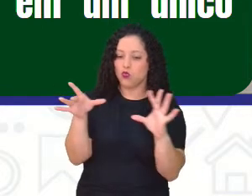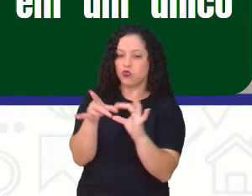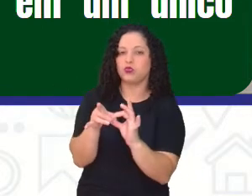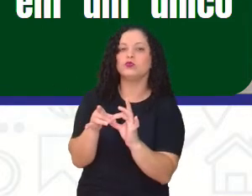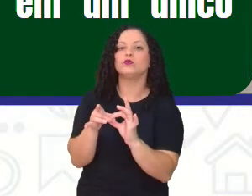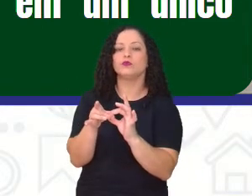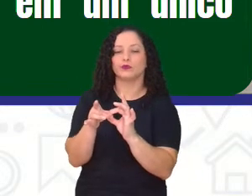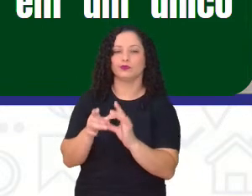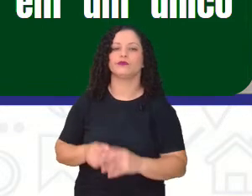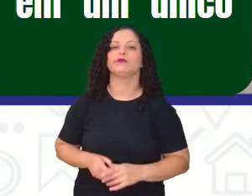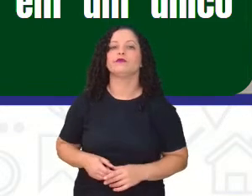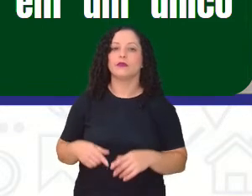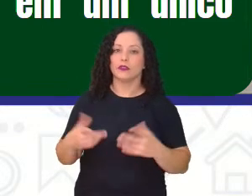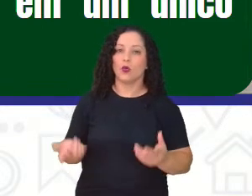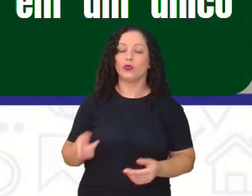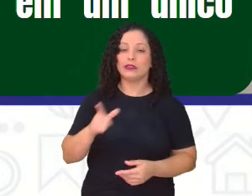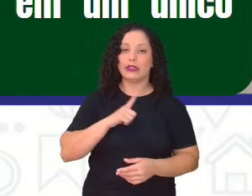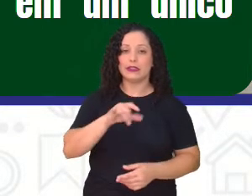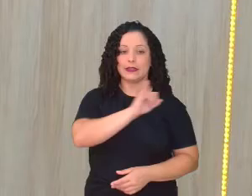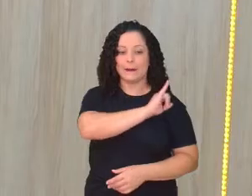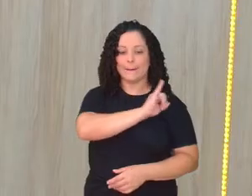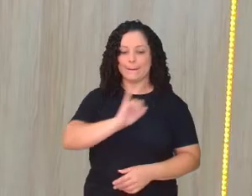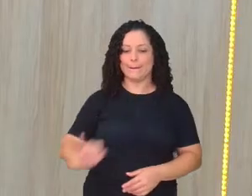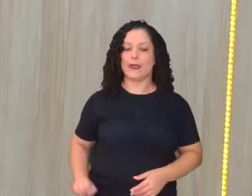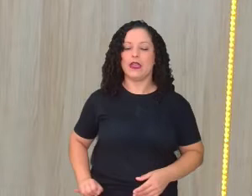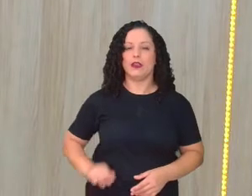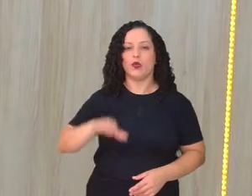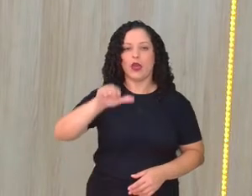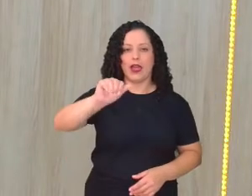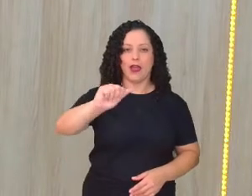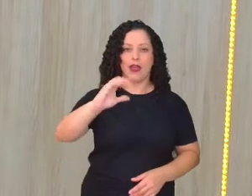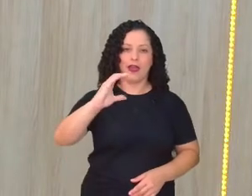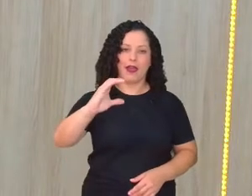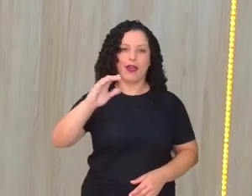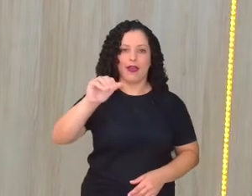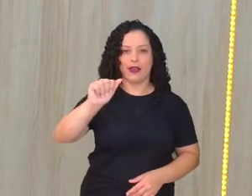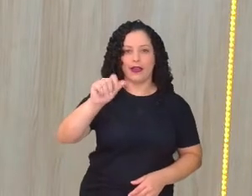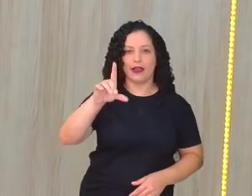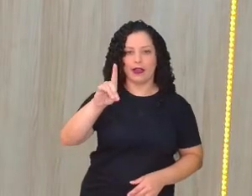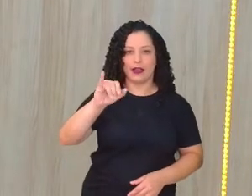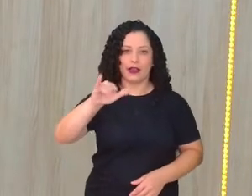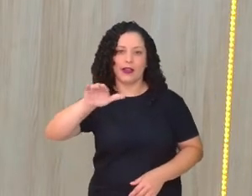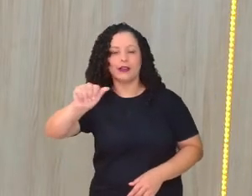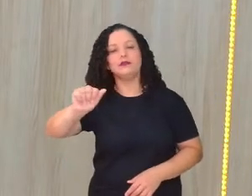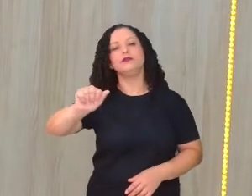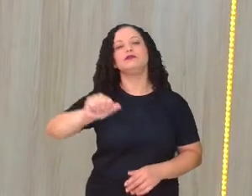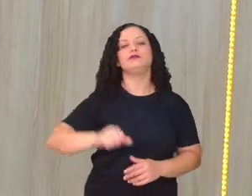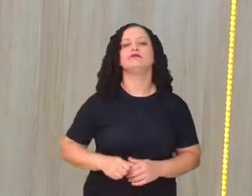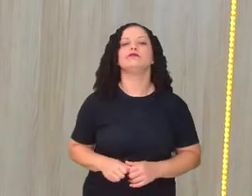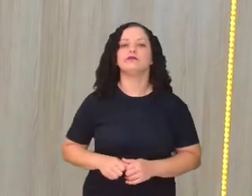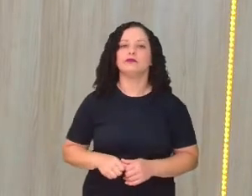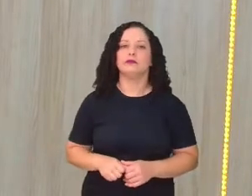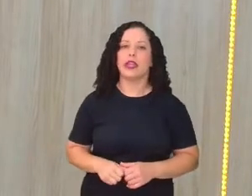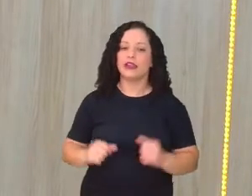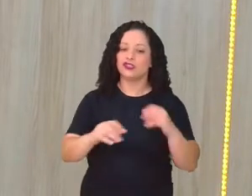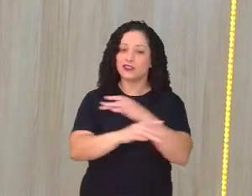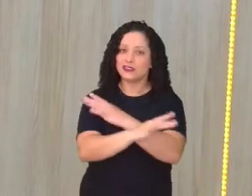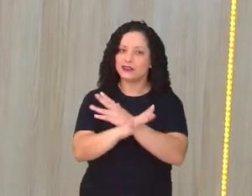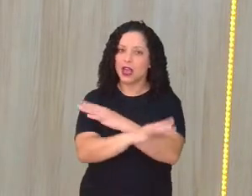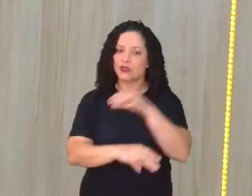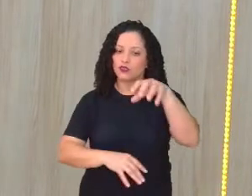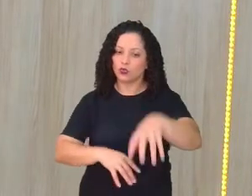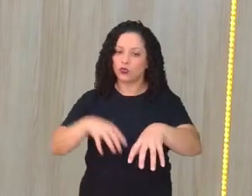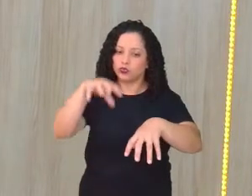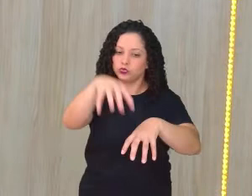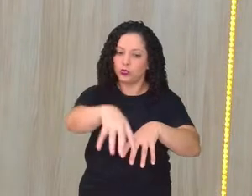Acadiano, né? Então a gente tem aí, ó, o primeiro processo de unificação dessas cidades em uma